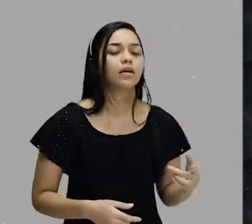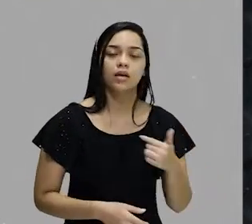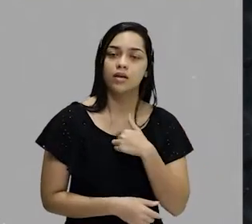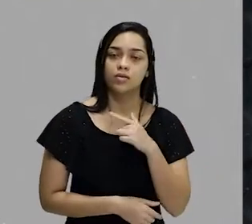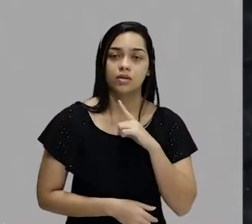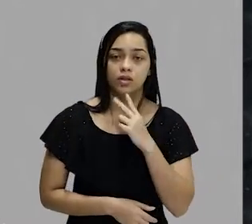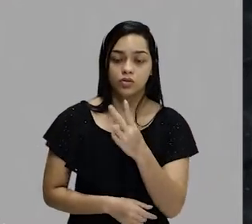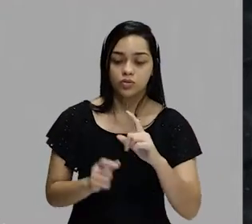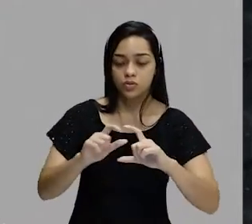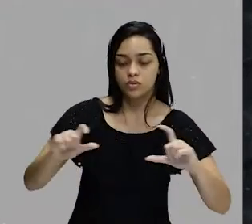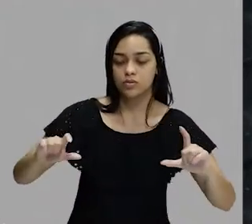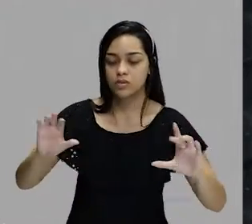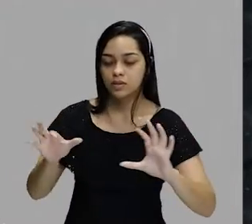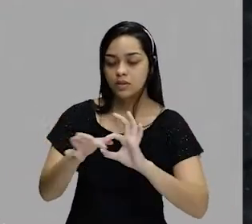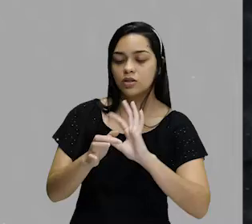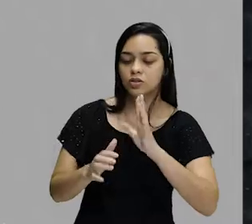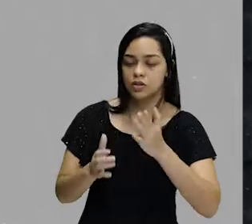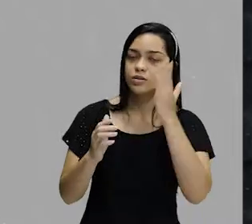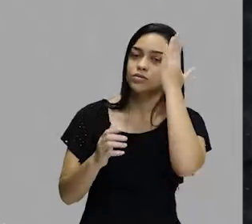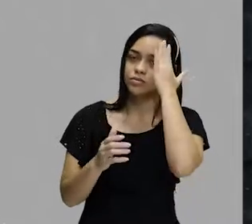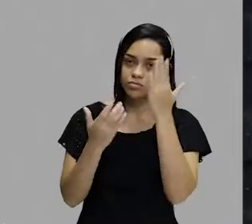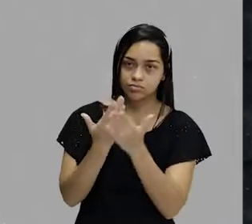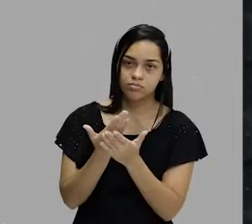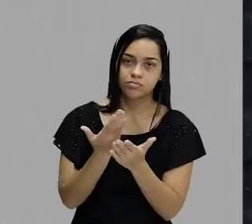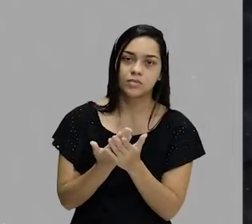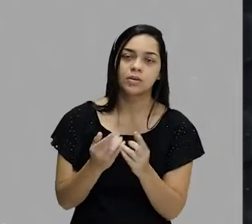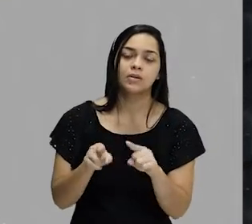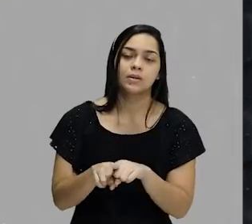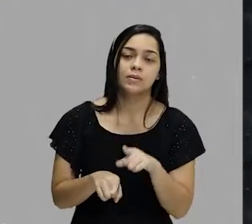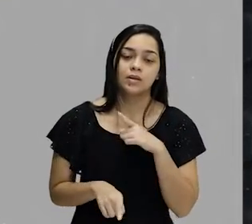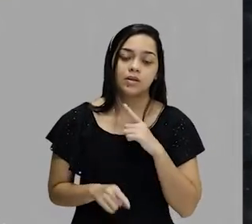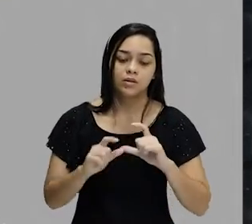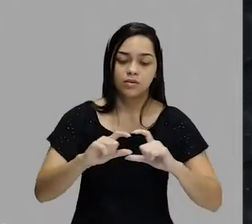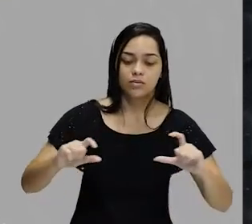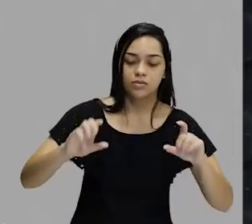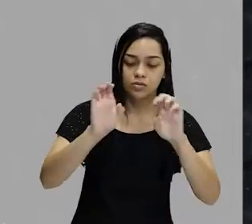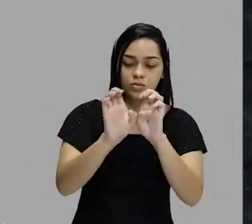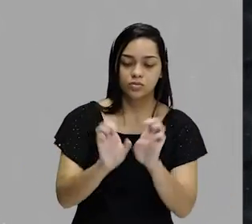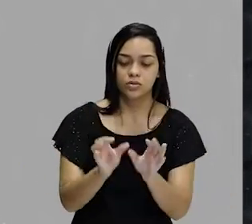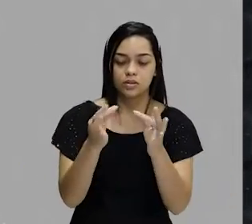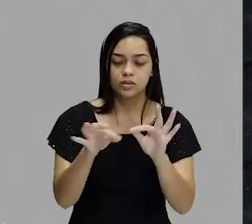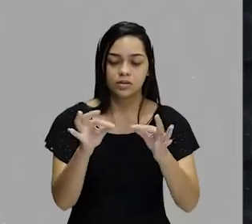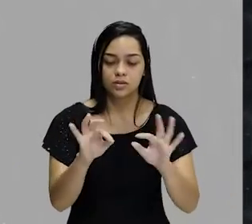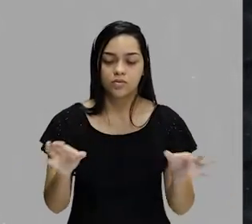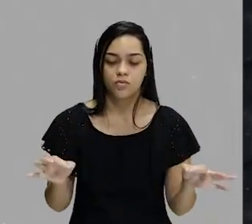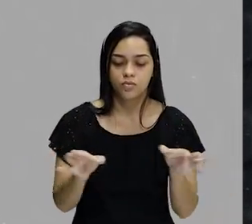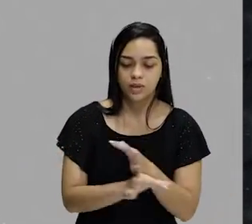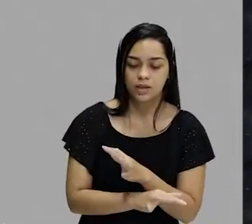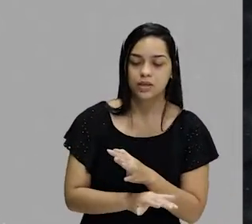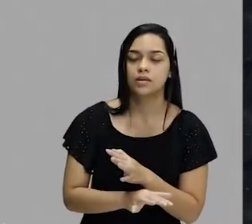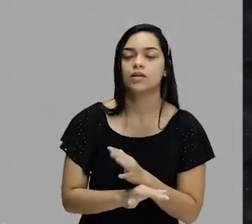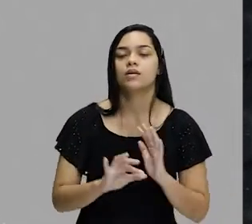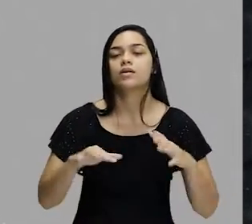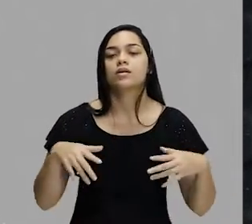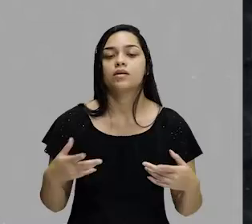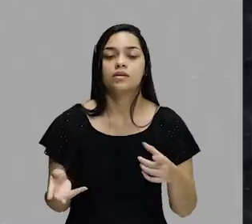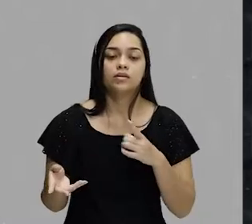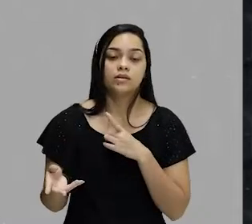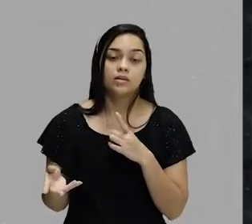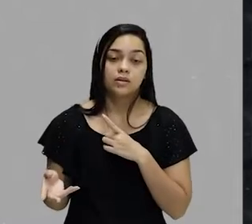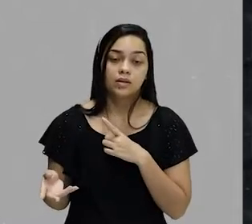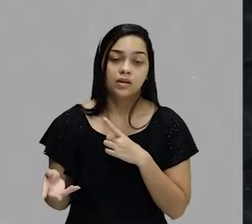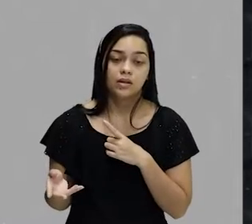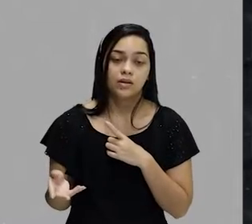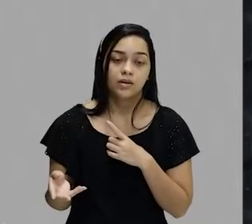eu tenho 2 orações ligadas, nós já vimos isso. Orações com estrutura sintática completa. Então, eu